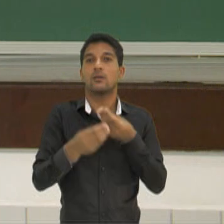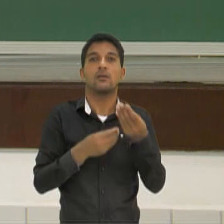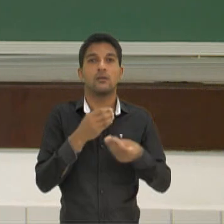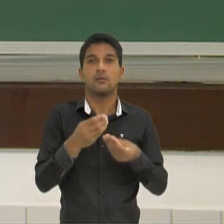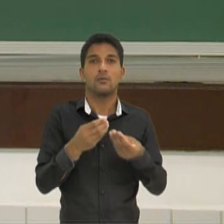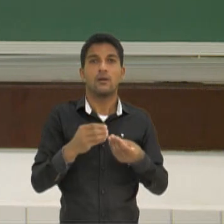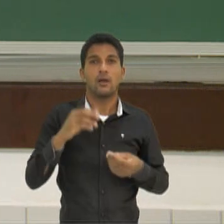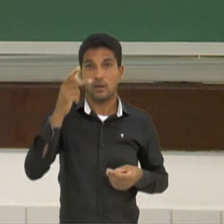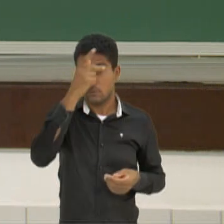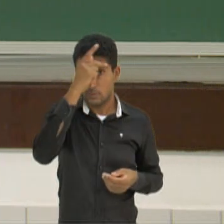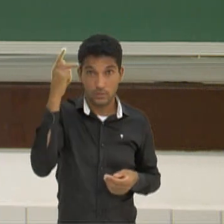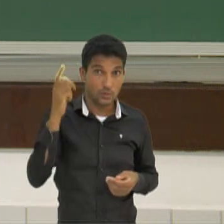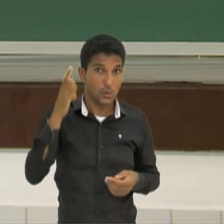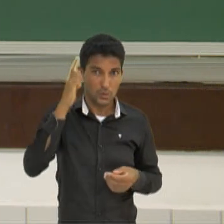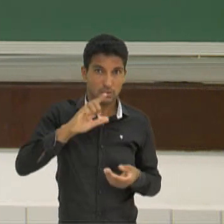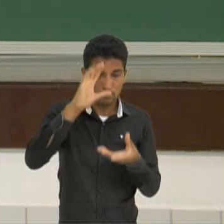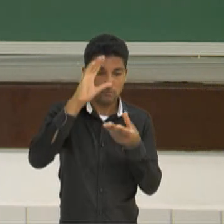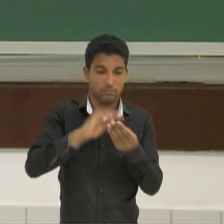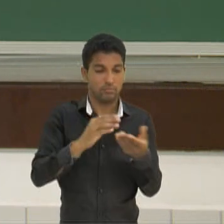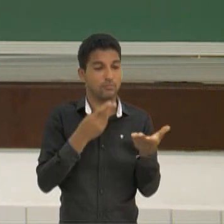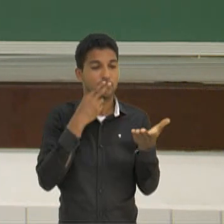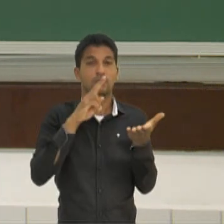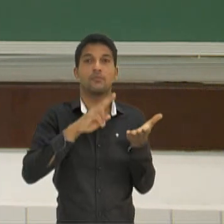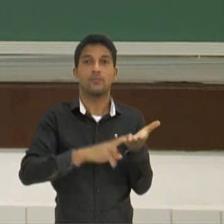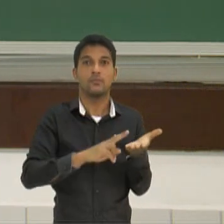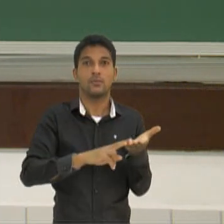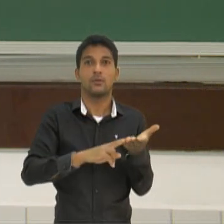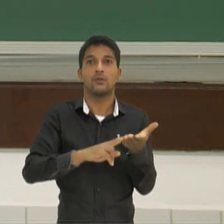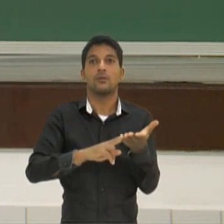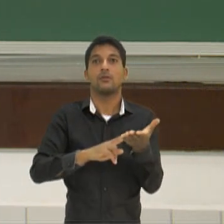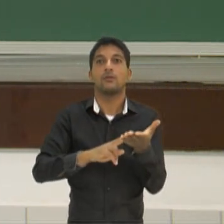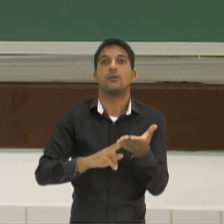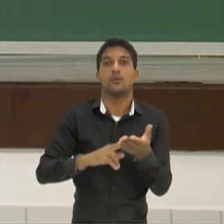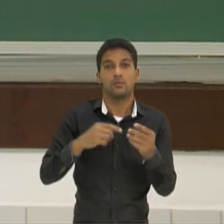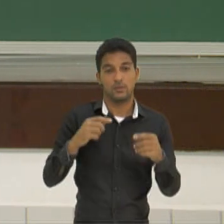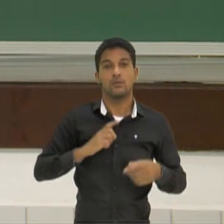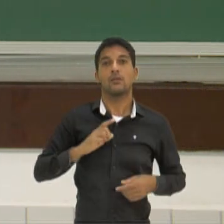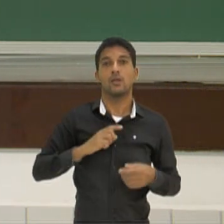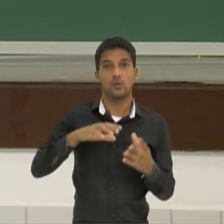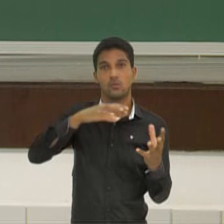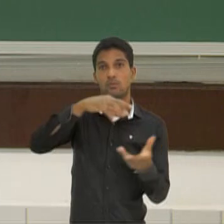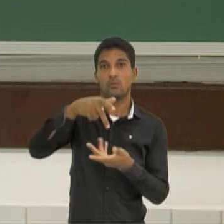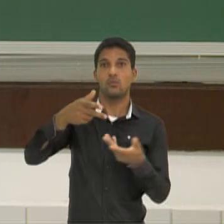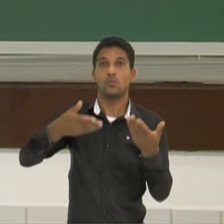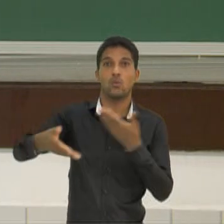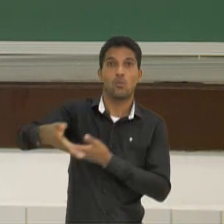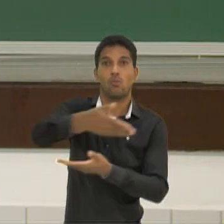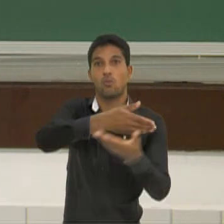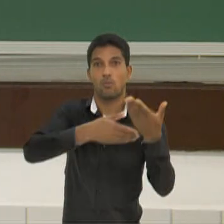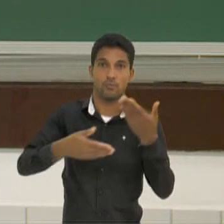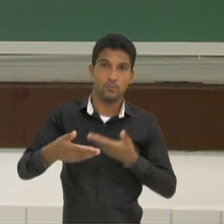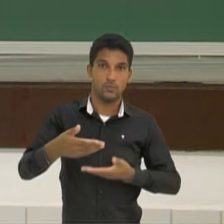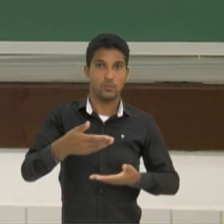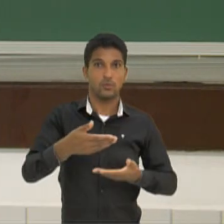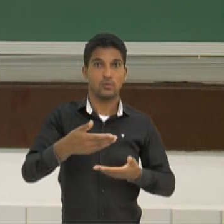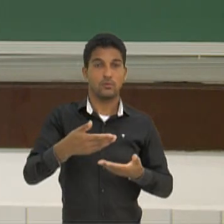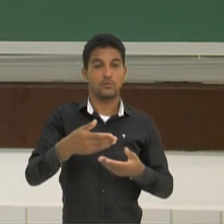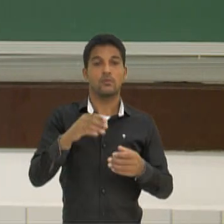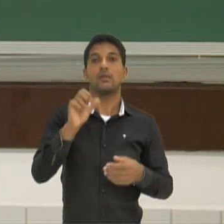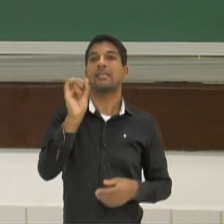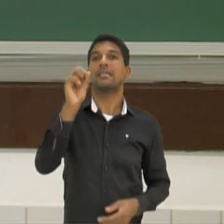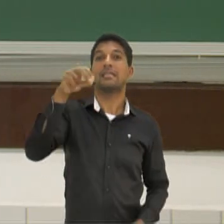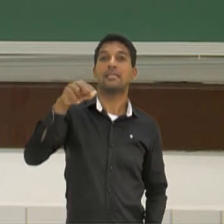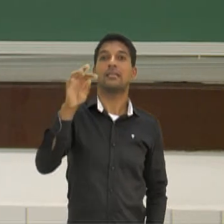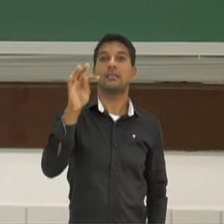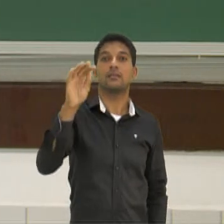conseguir compreender? Então, existe um conhecimento de mundo compartilhado entre os interlocutores, né? Algo que é